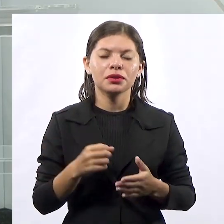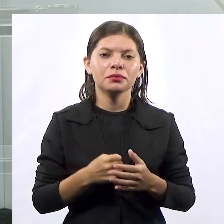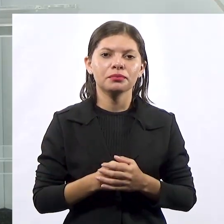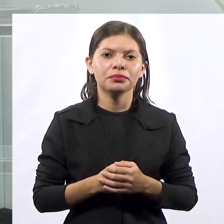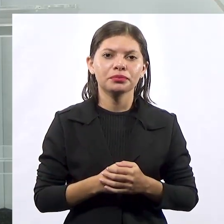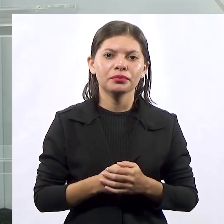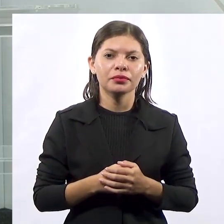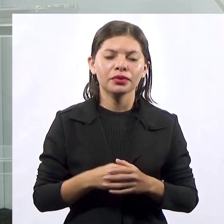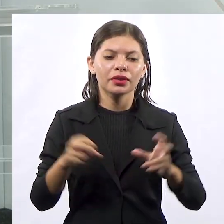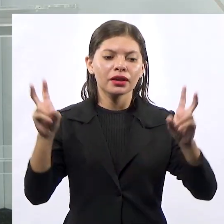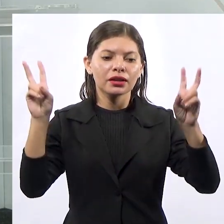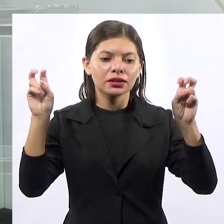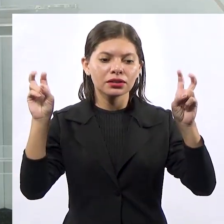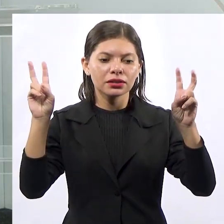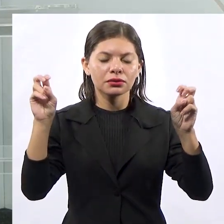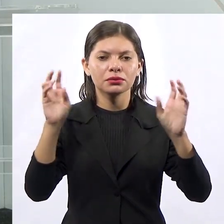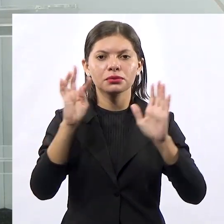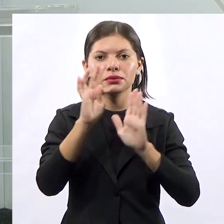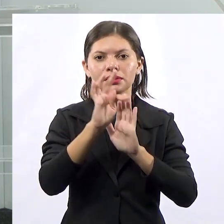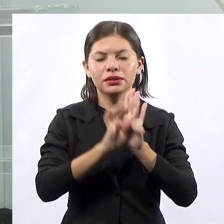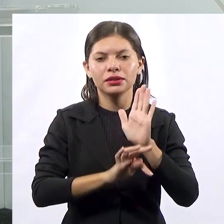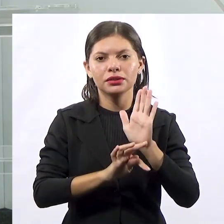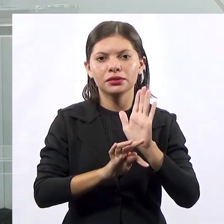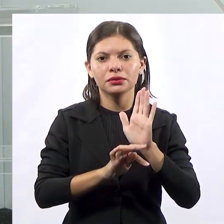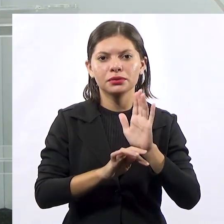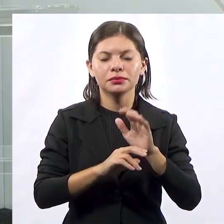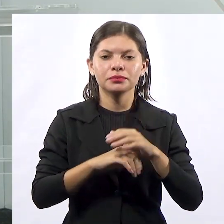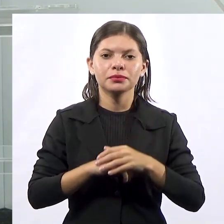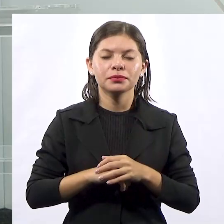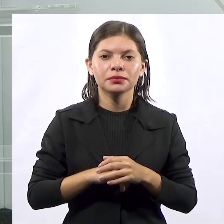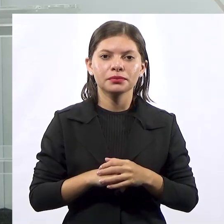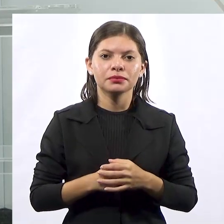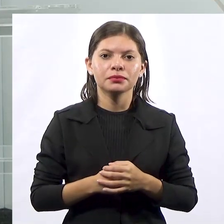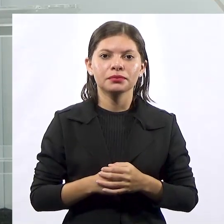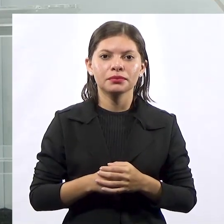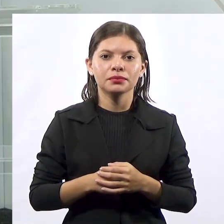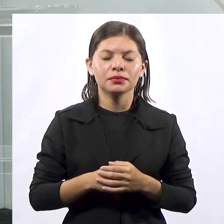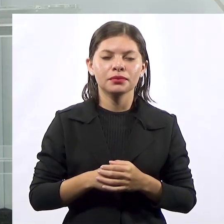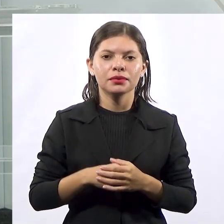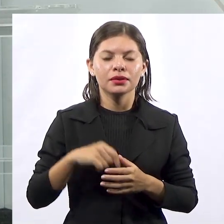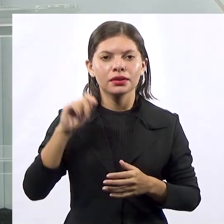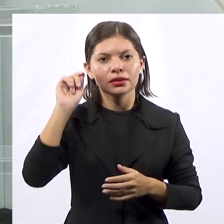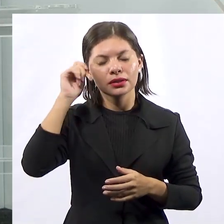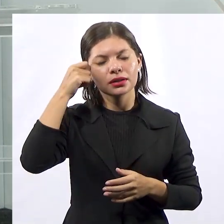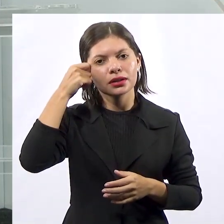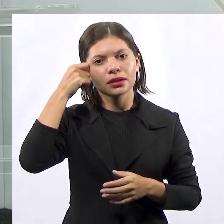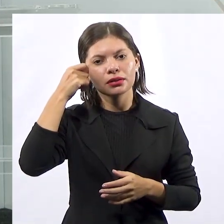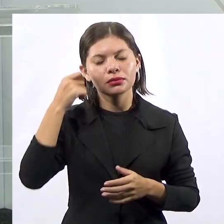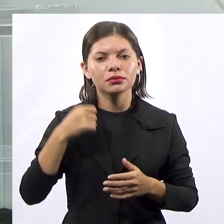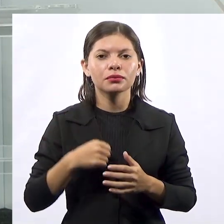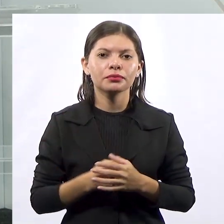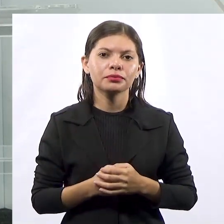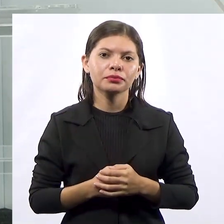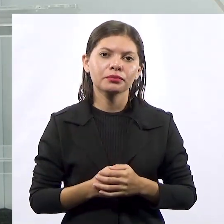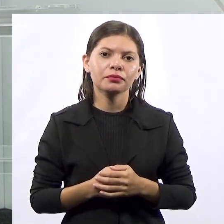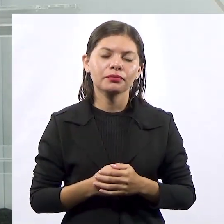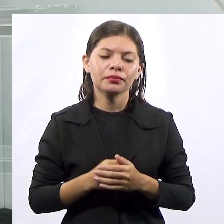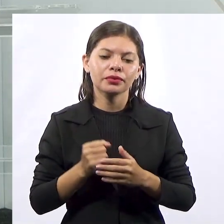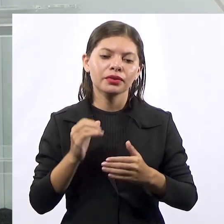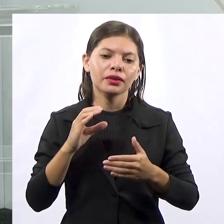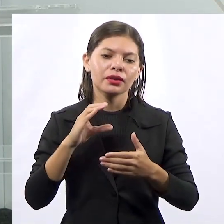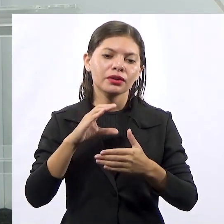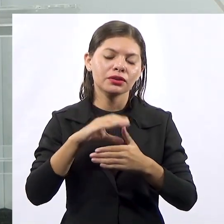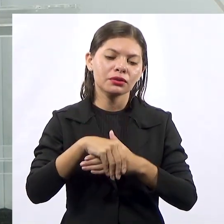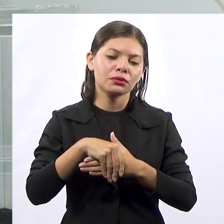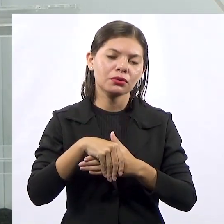Santos, ponto. O título do texto em negrito. Se for um livro, a edição. Se for a primeira edição,